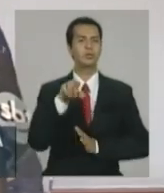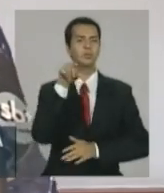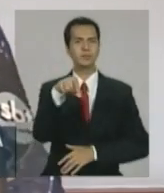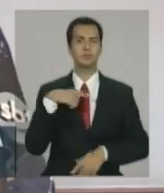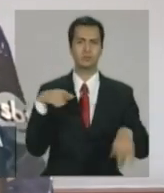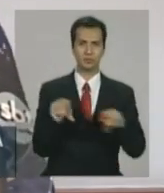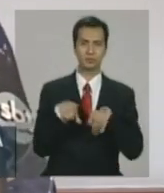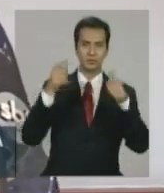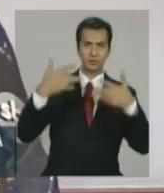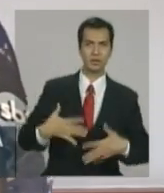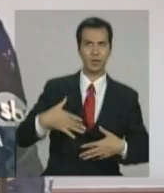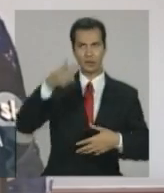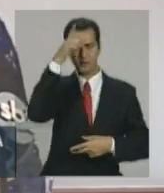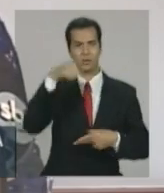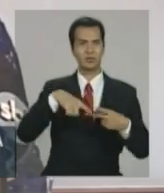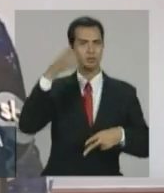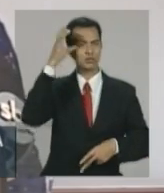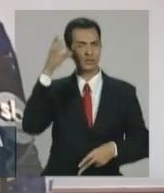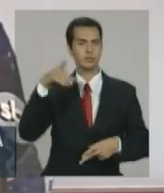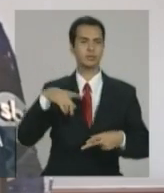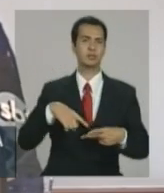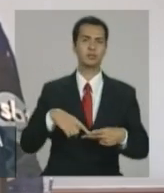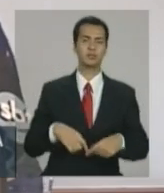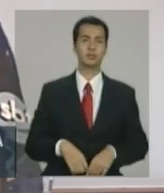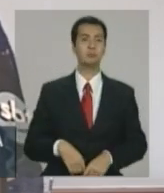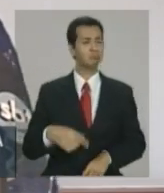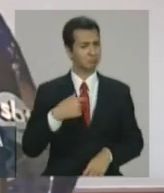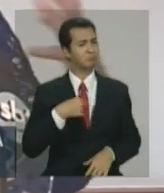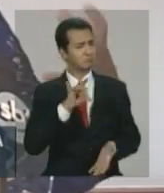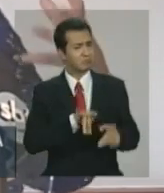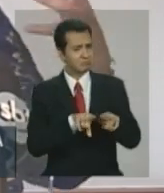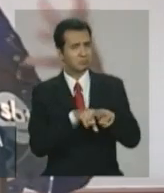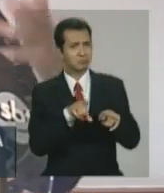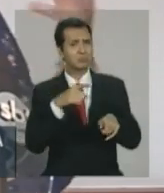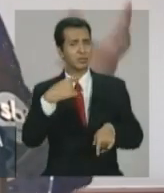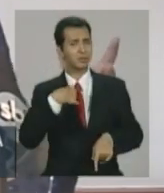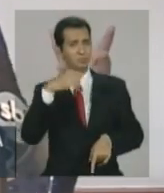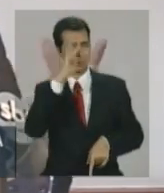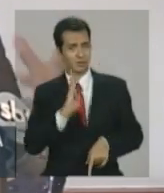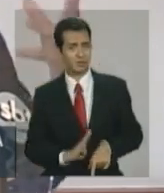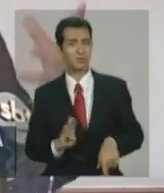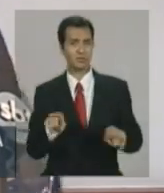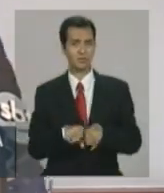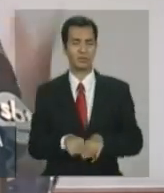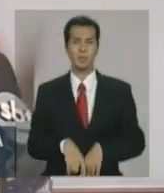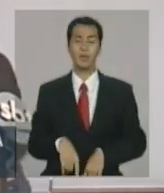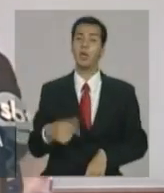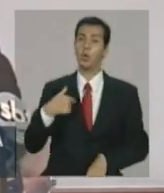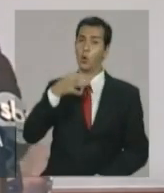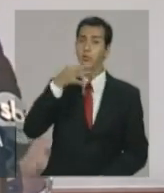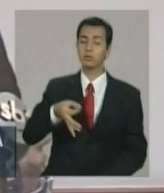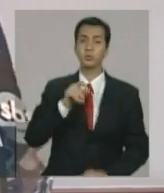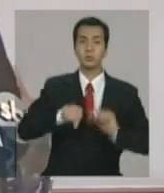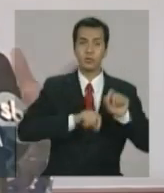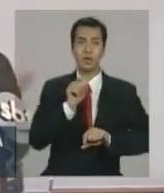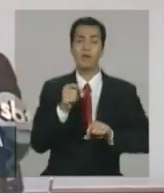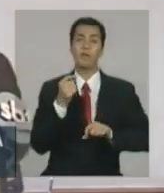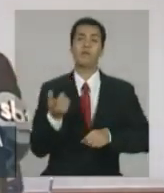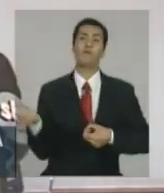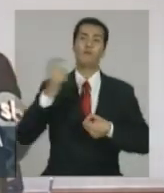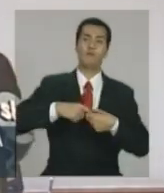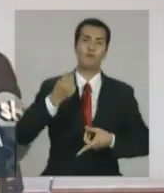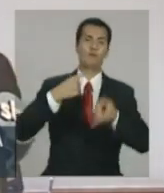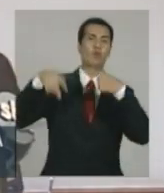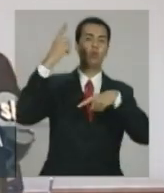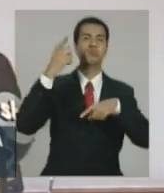China. E a mim, e ao Brasil. Agora, a situação do Brasil... Acho que a recuperação, ela passa por esse reequilíbrio. O que, que